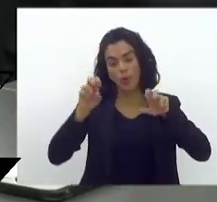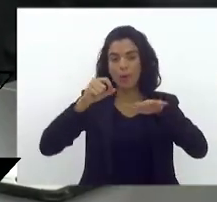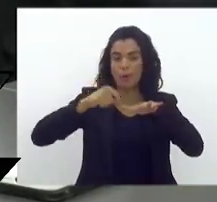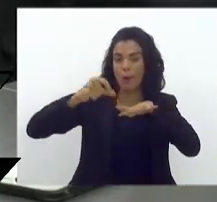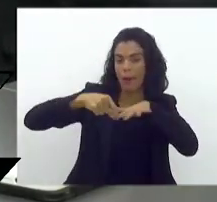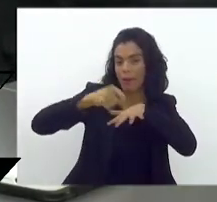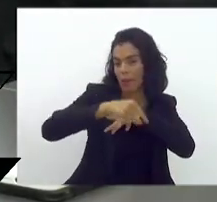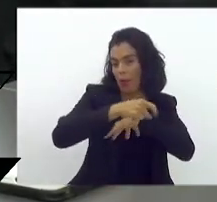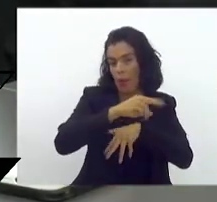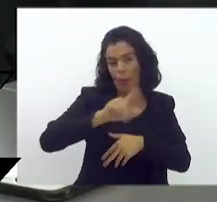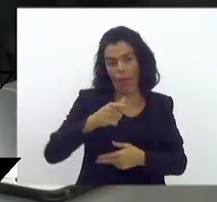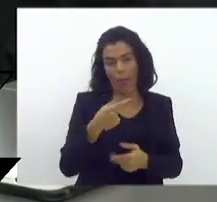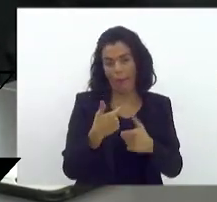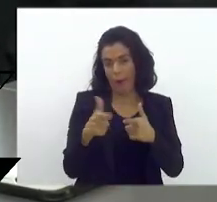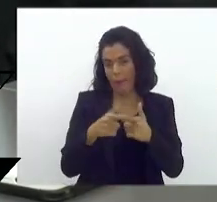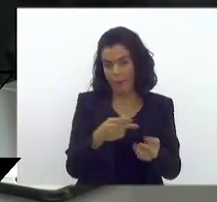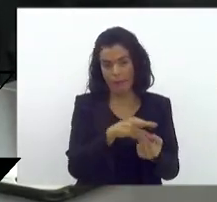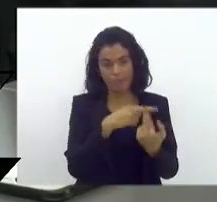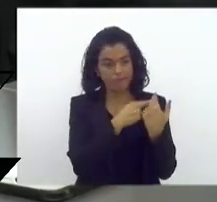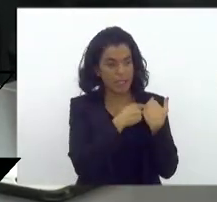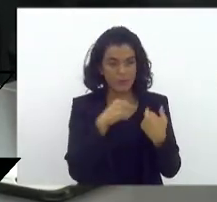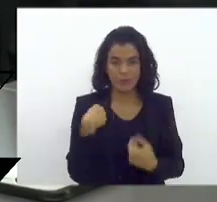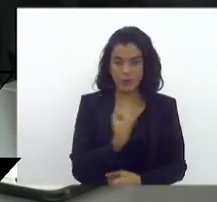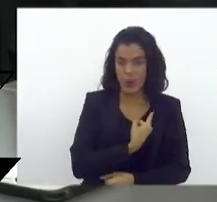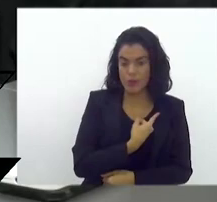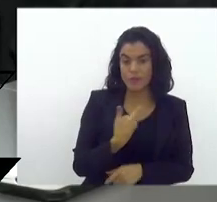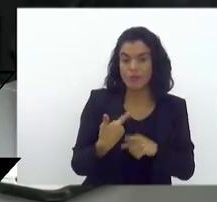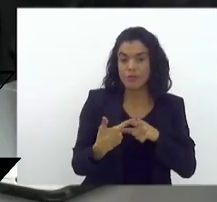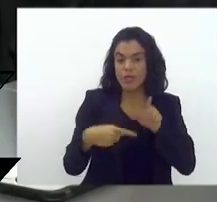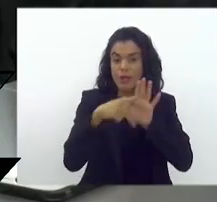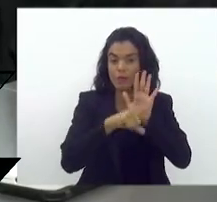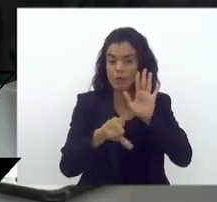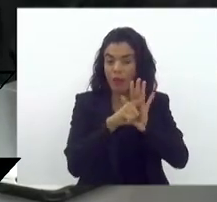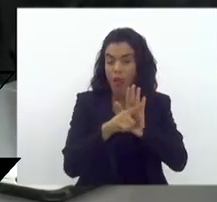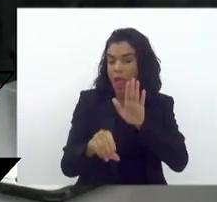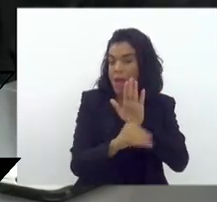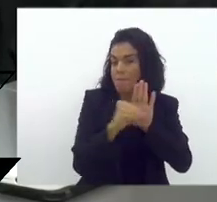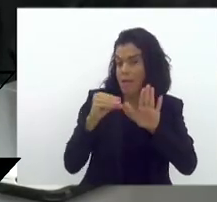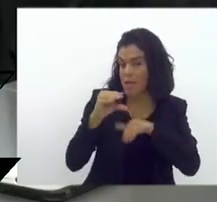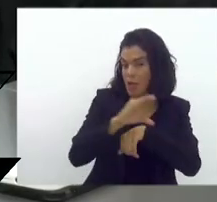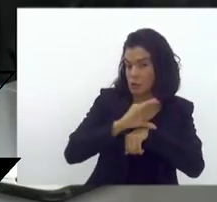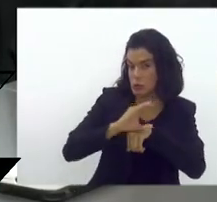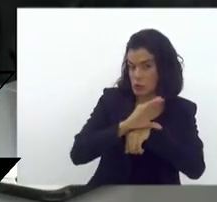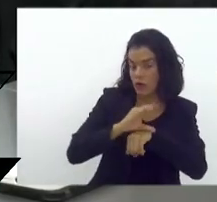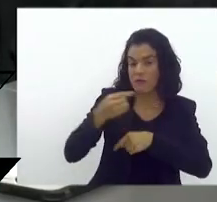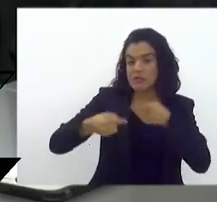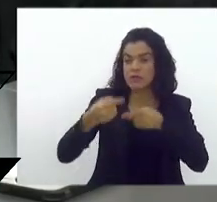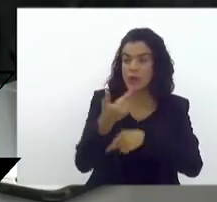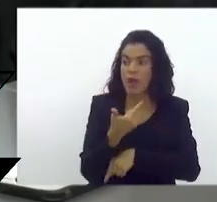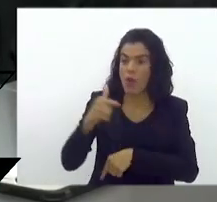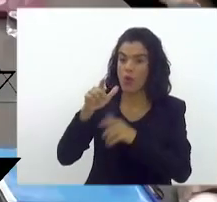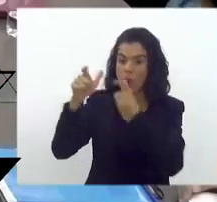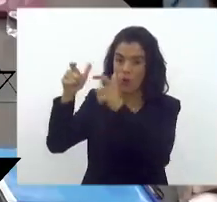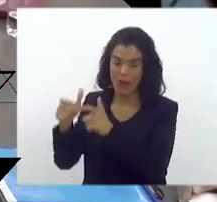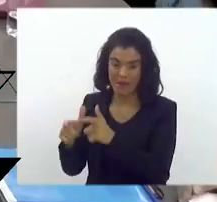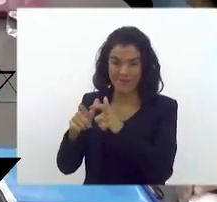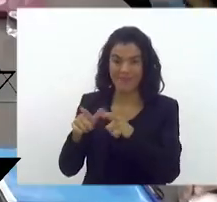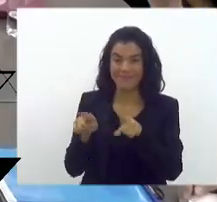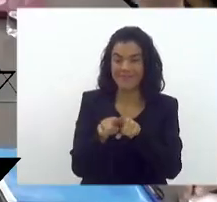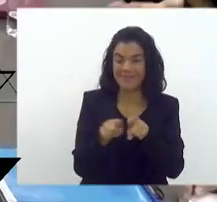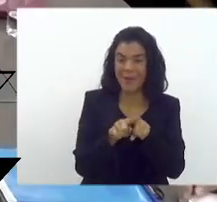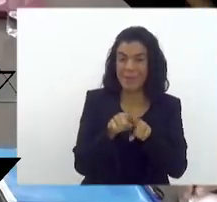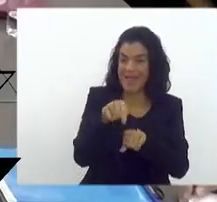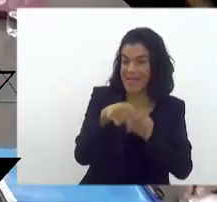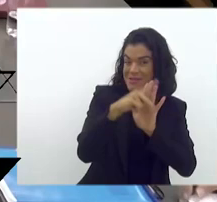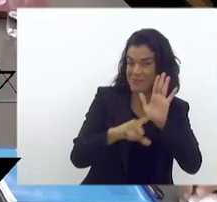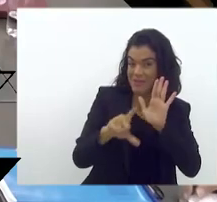não é um problema nosso, porque os projetos são de emenda constitucional, então vão ser discutidos em outra seara. E esse projeto nosso e a gente não